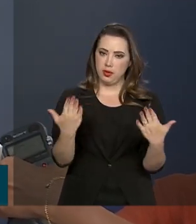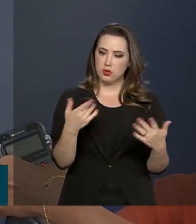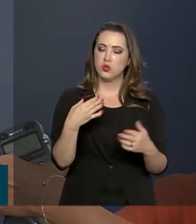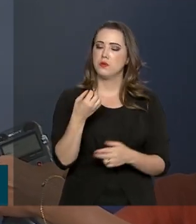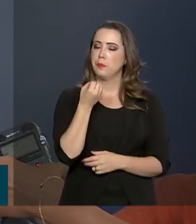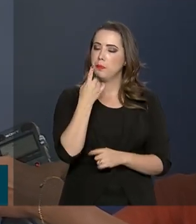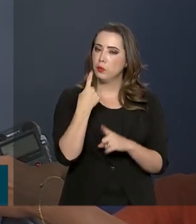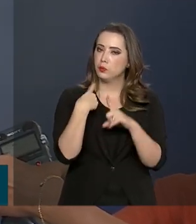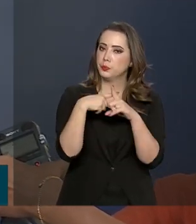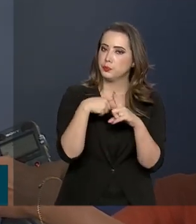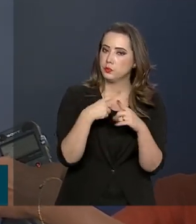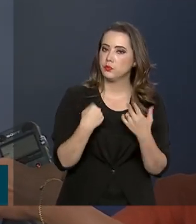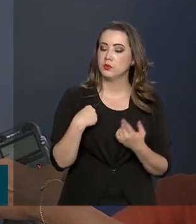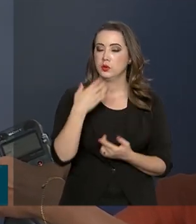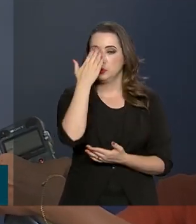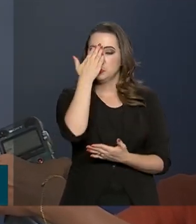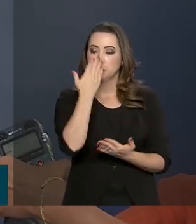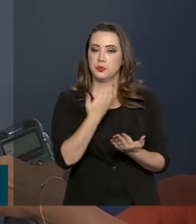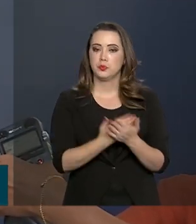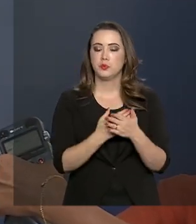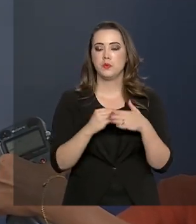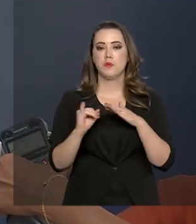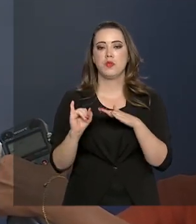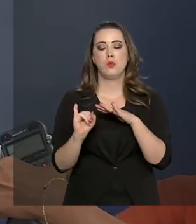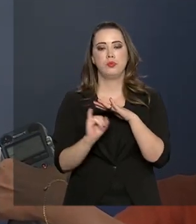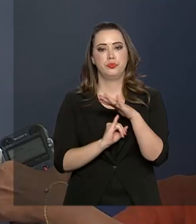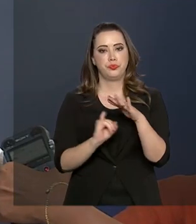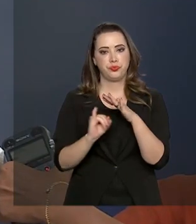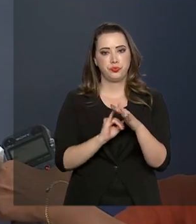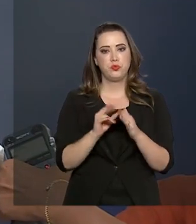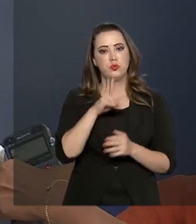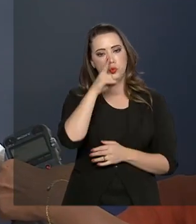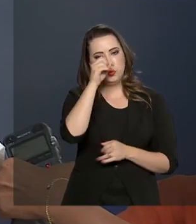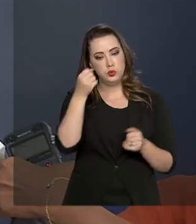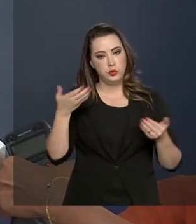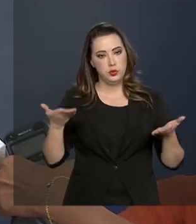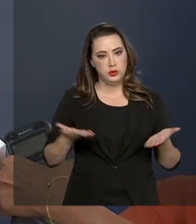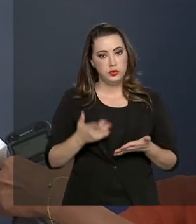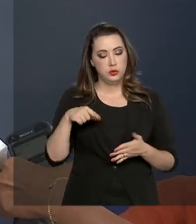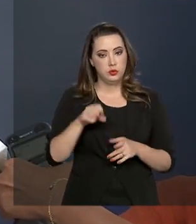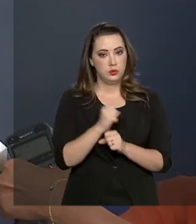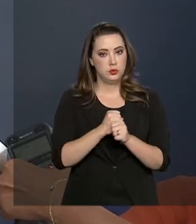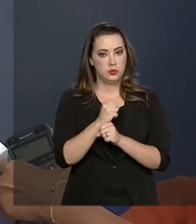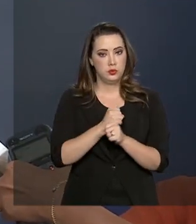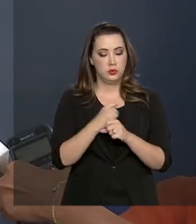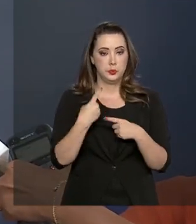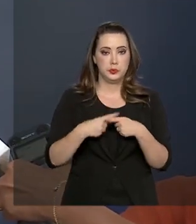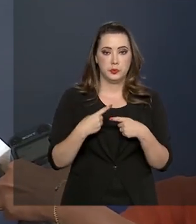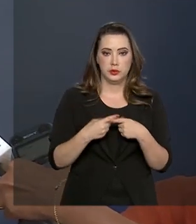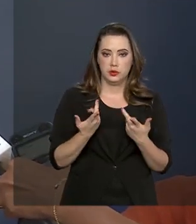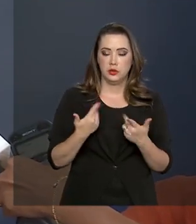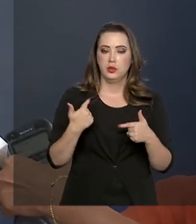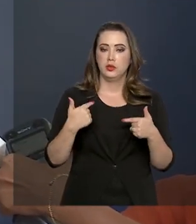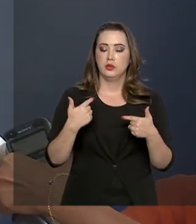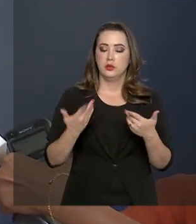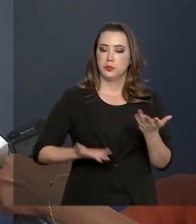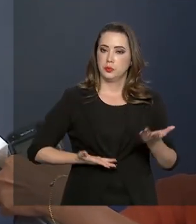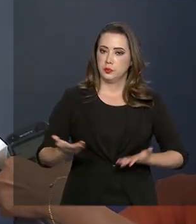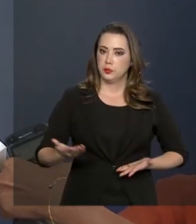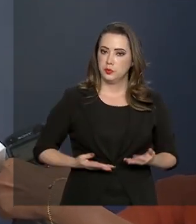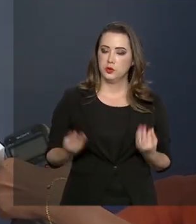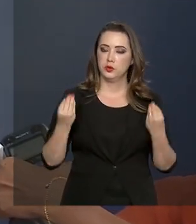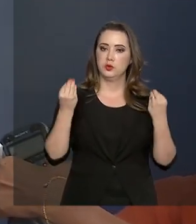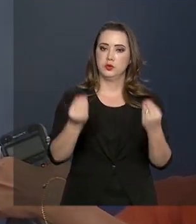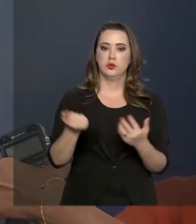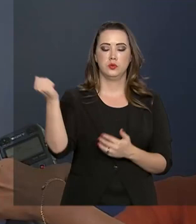eu acho que a instituição ela sai fortalecido nesse ano e em função dos serviços prestados ao